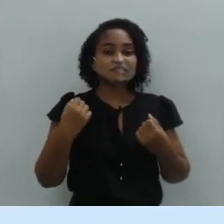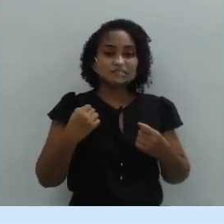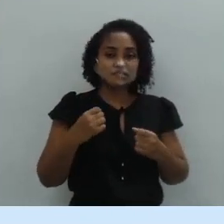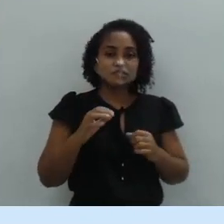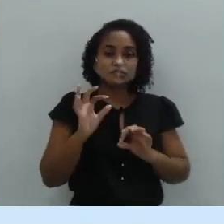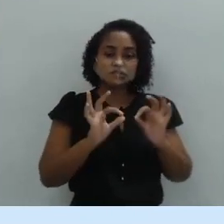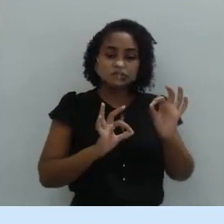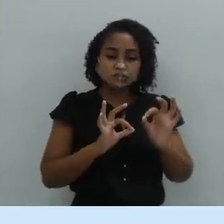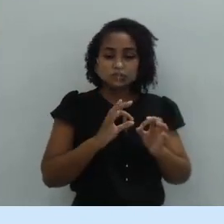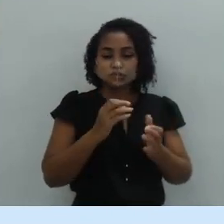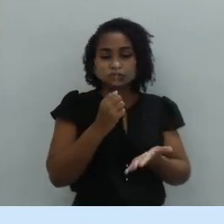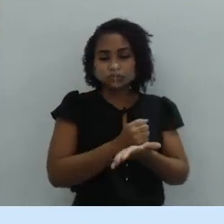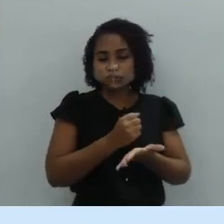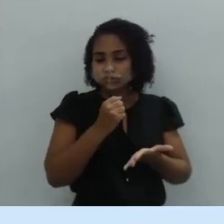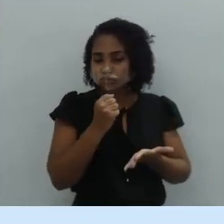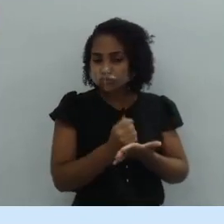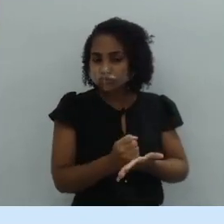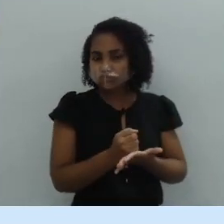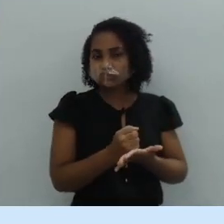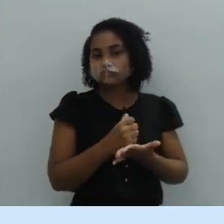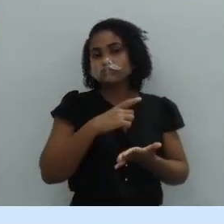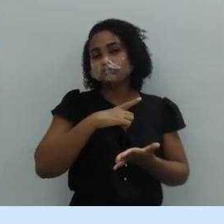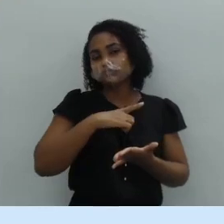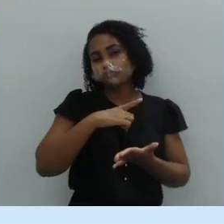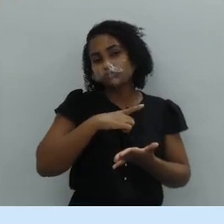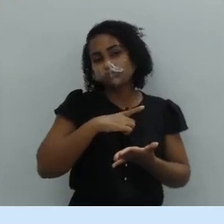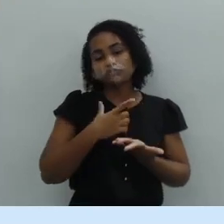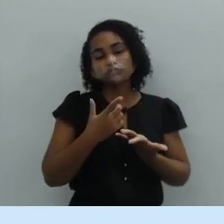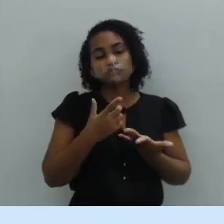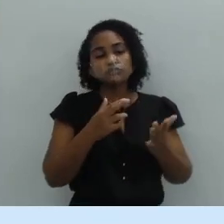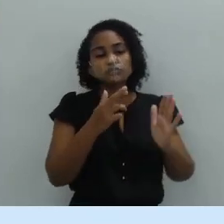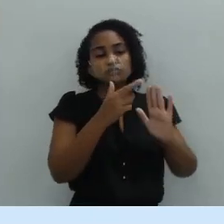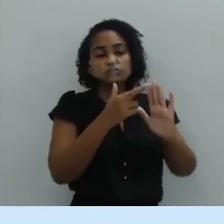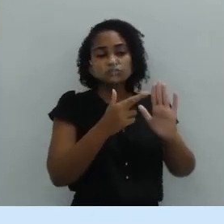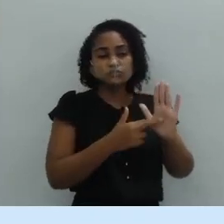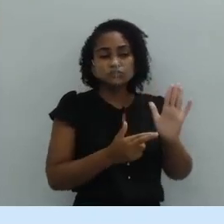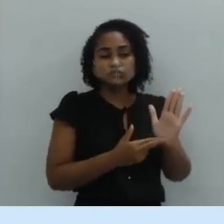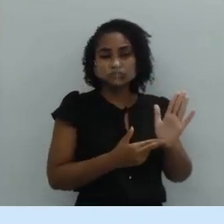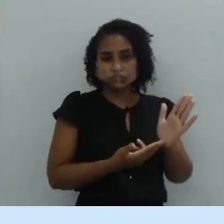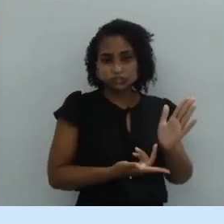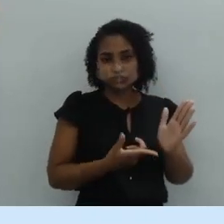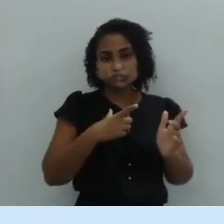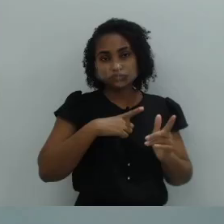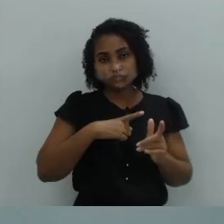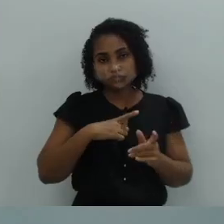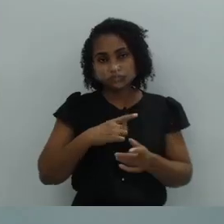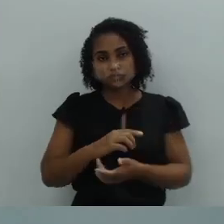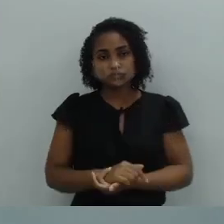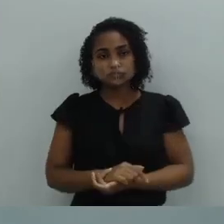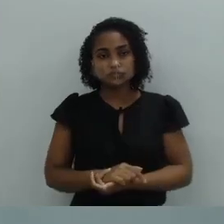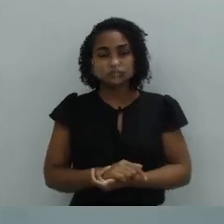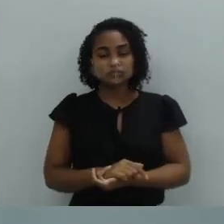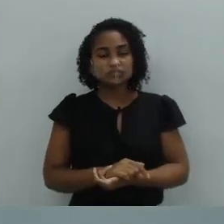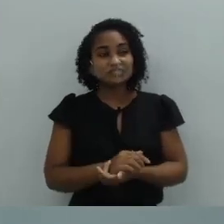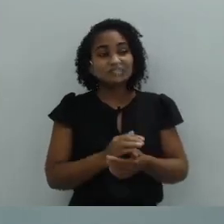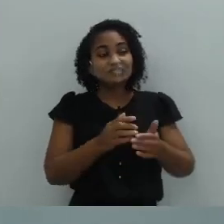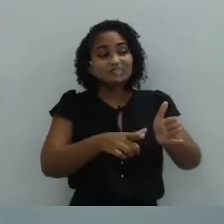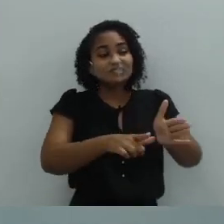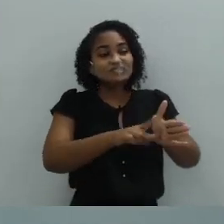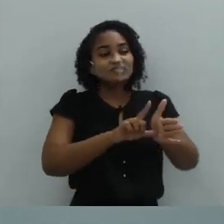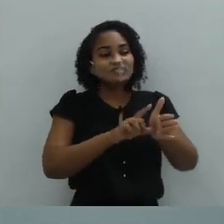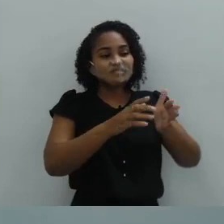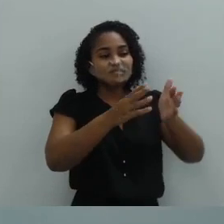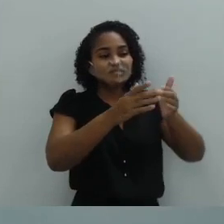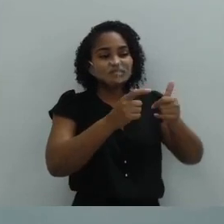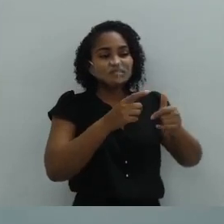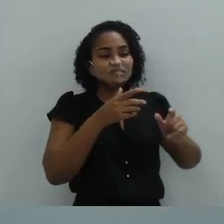um documento e ele precisa atender às regras do gênero. Então, antes de falar